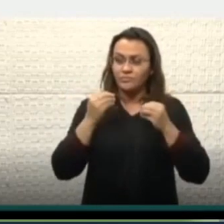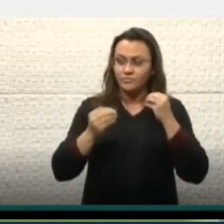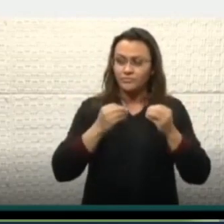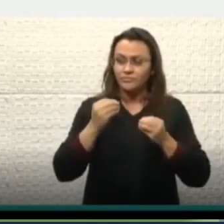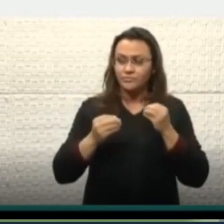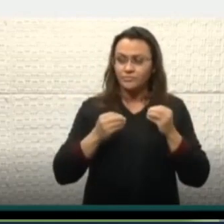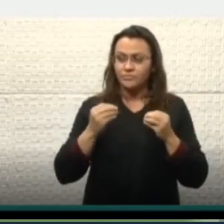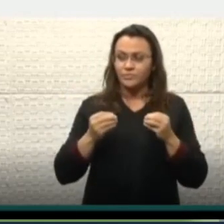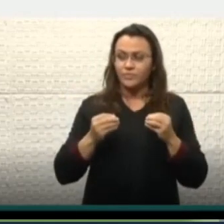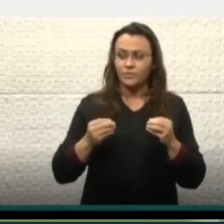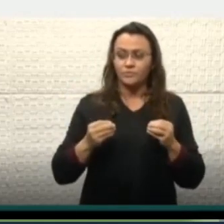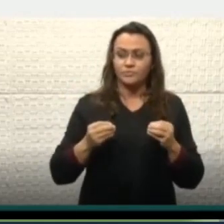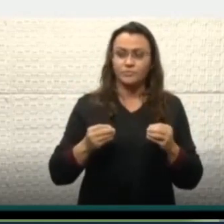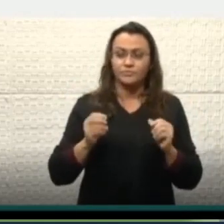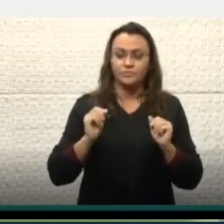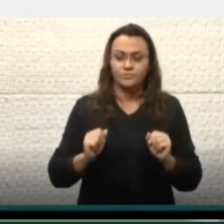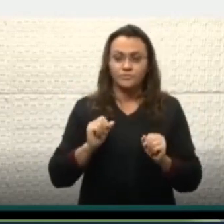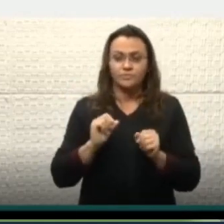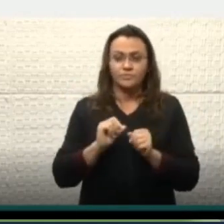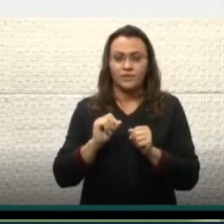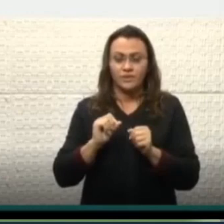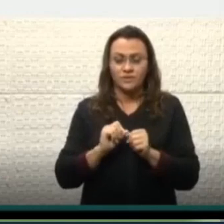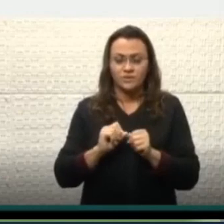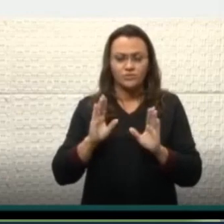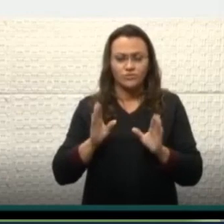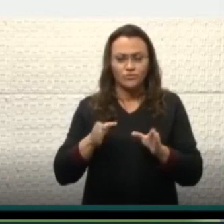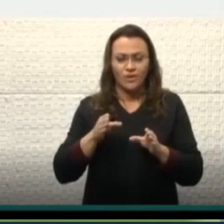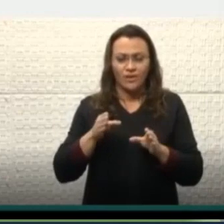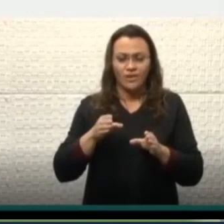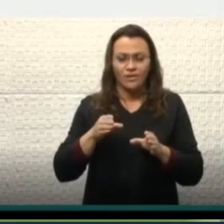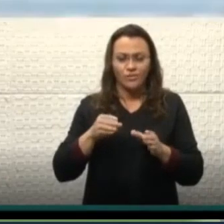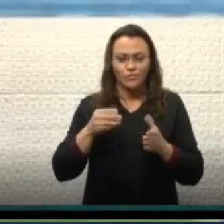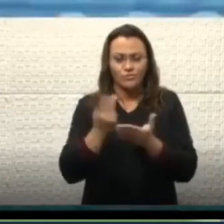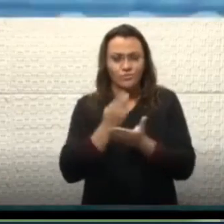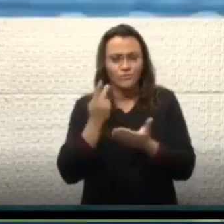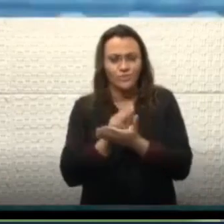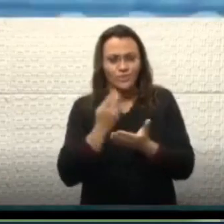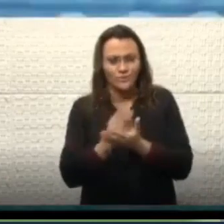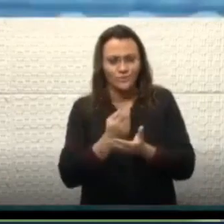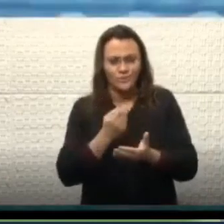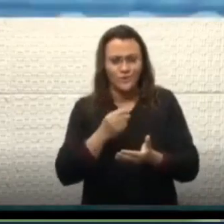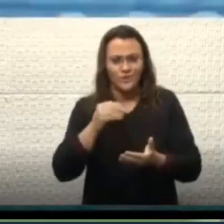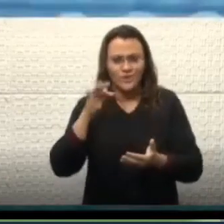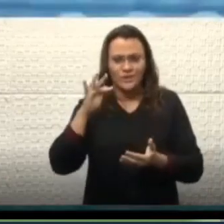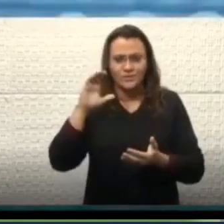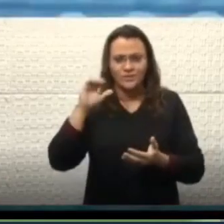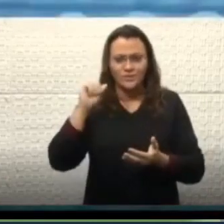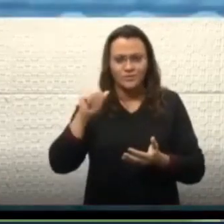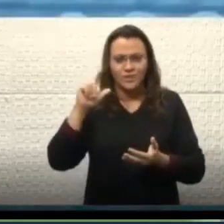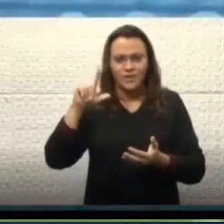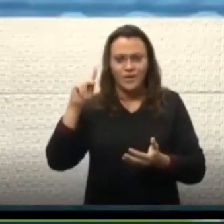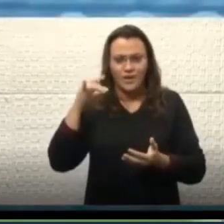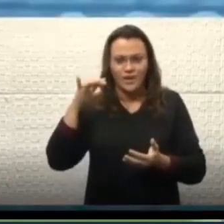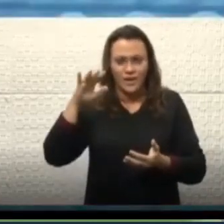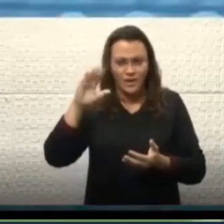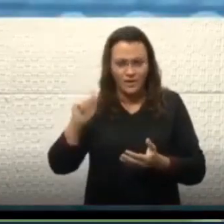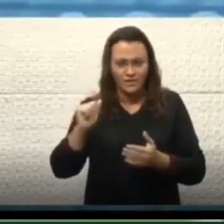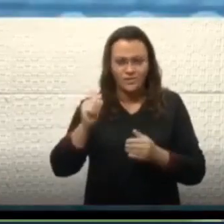ou bem clara desses mecanismos falhos que nós encontramos tanto na